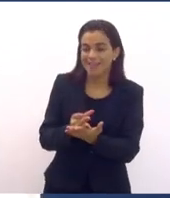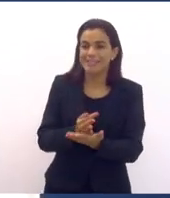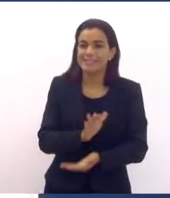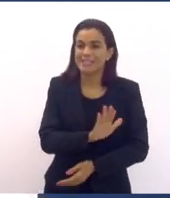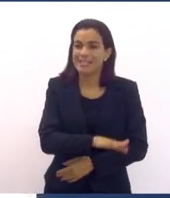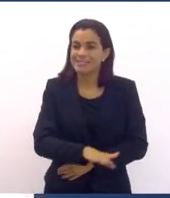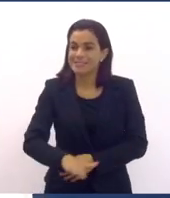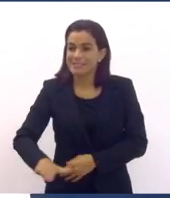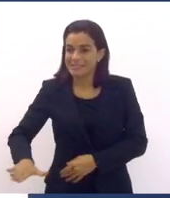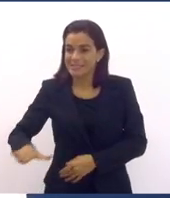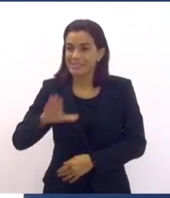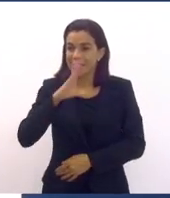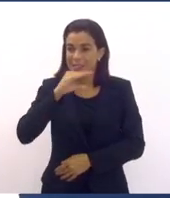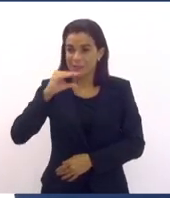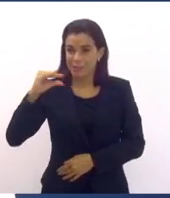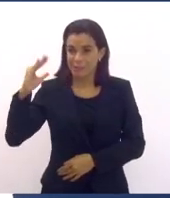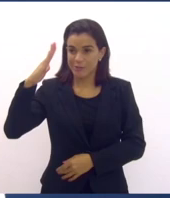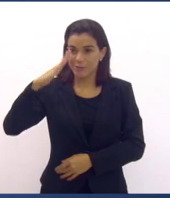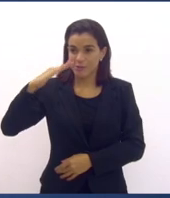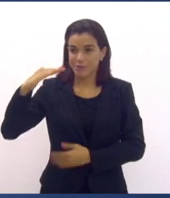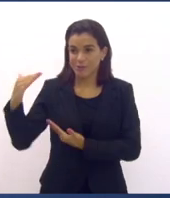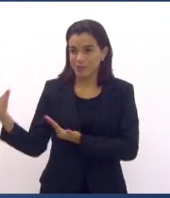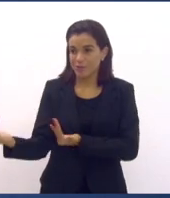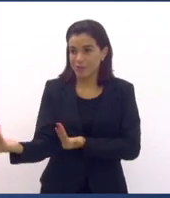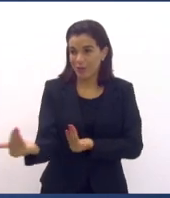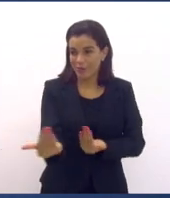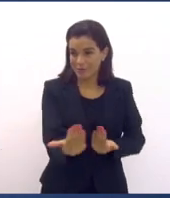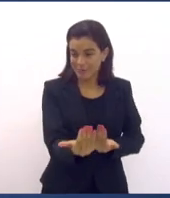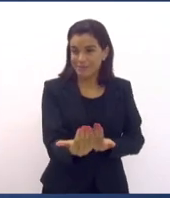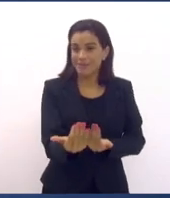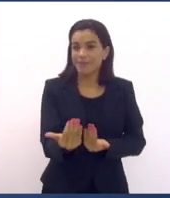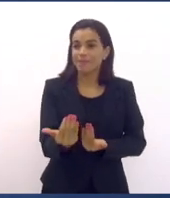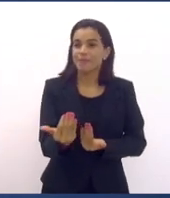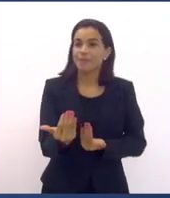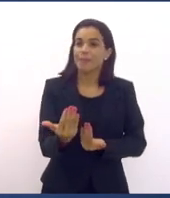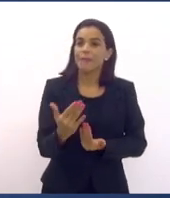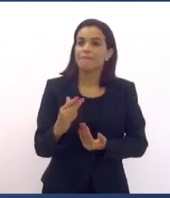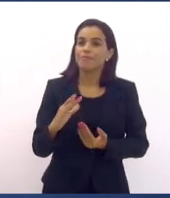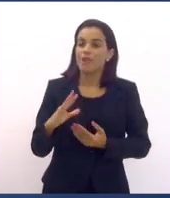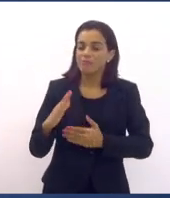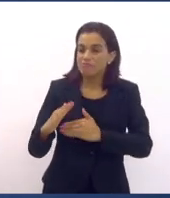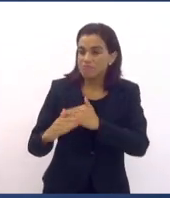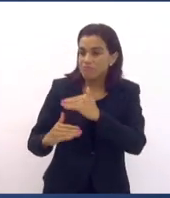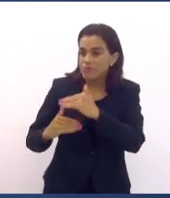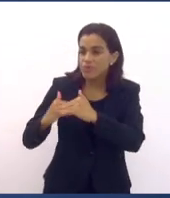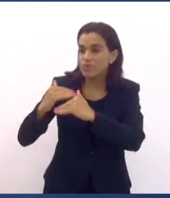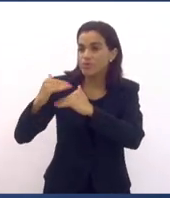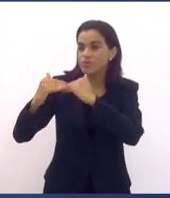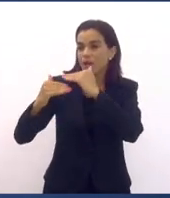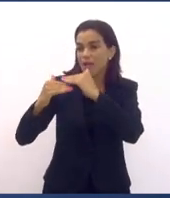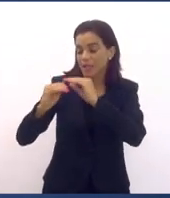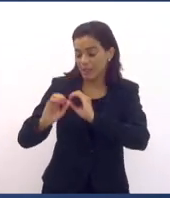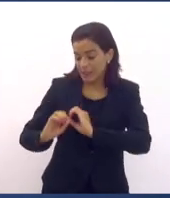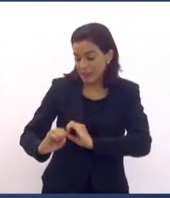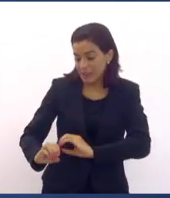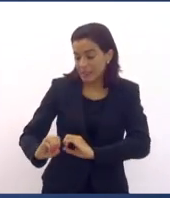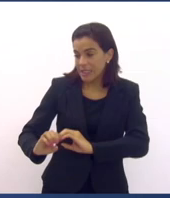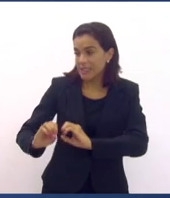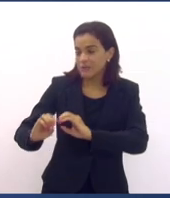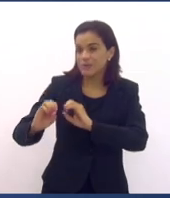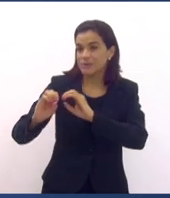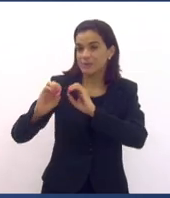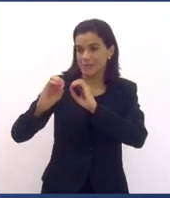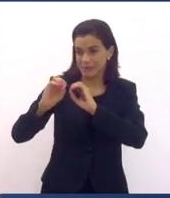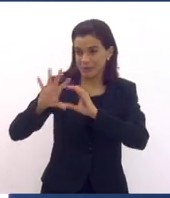Crianças adolescentes e jovens a partir da formação e da educação dentro de